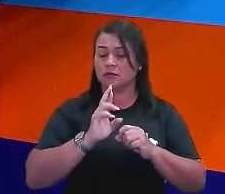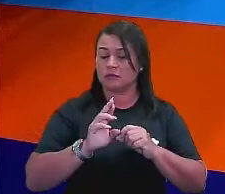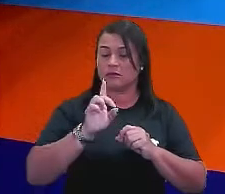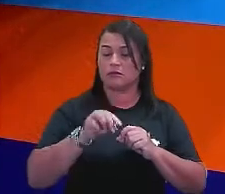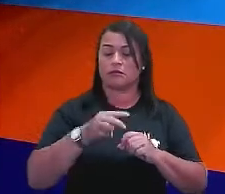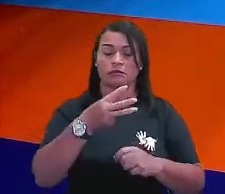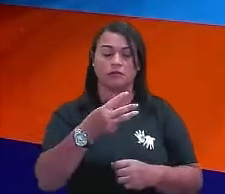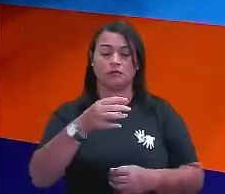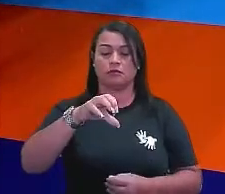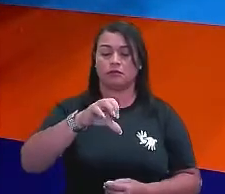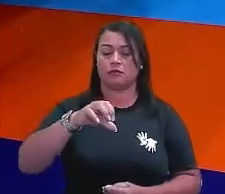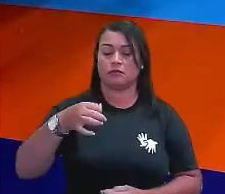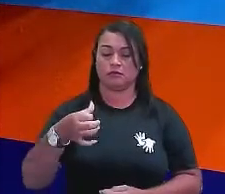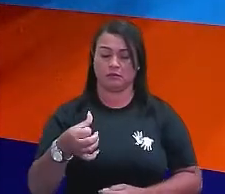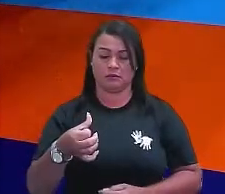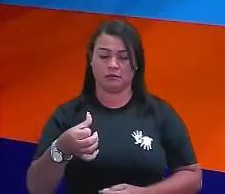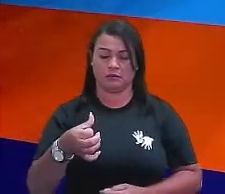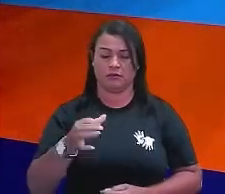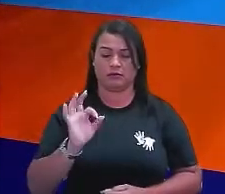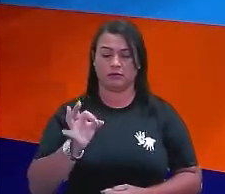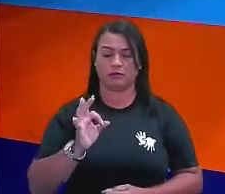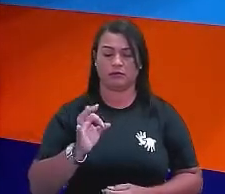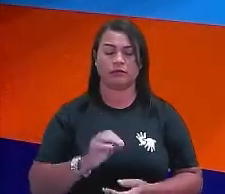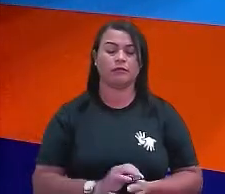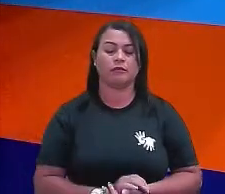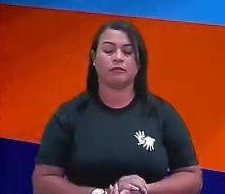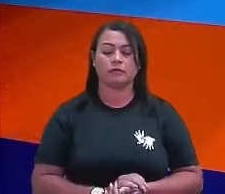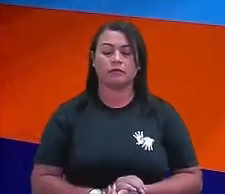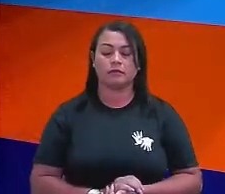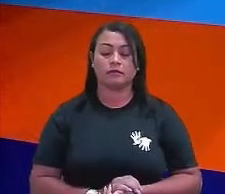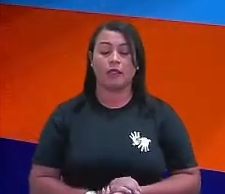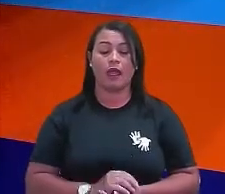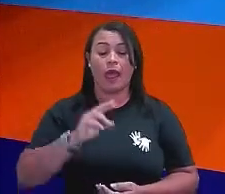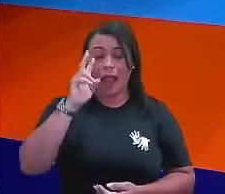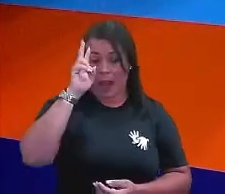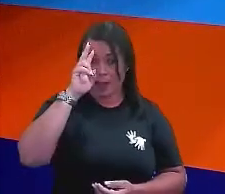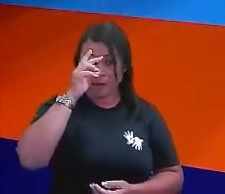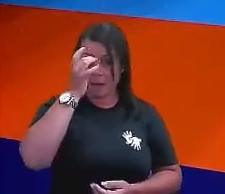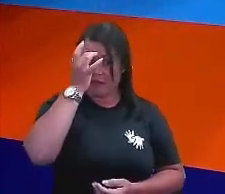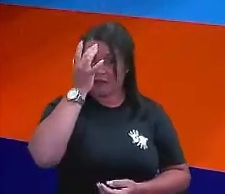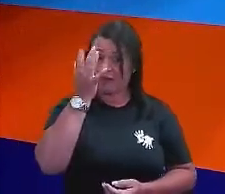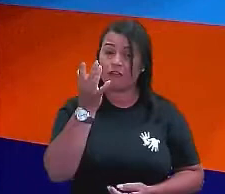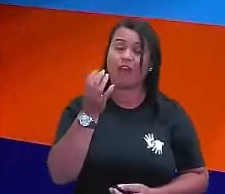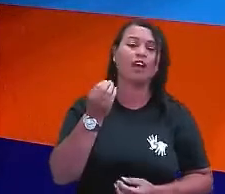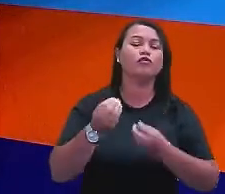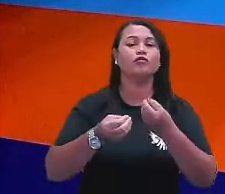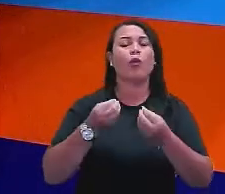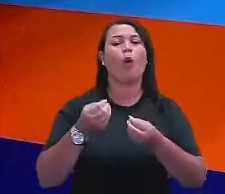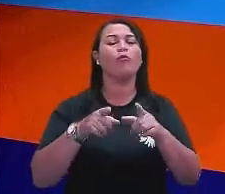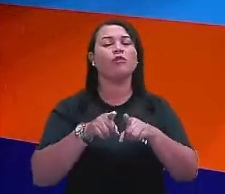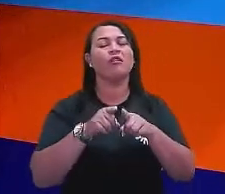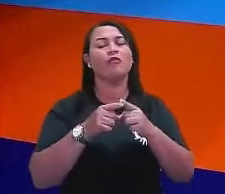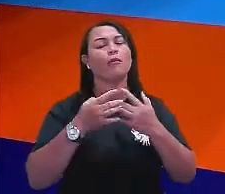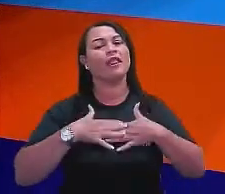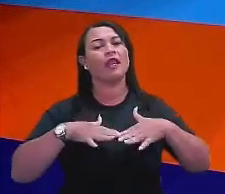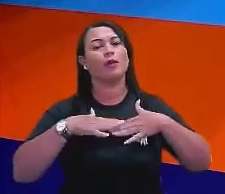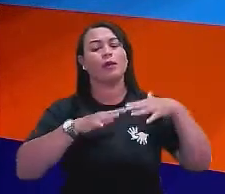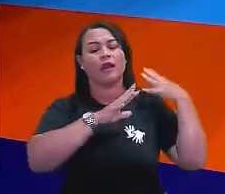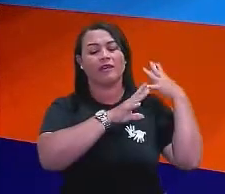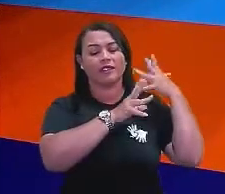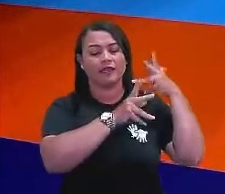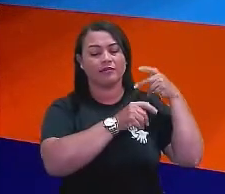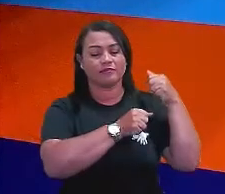é 396, tá certo? Lembra como é fácil? Lembra como foi muito tranquilo